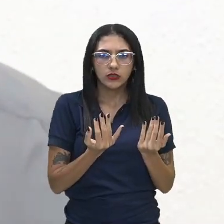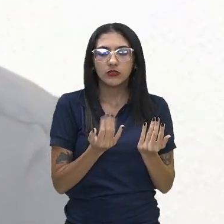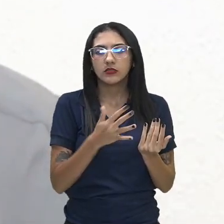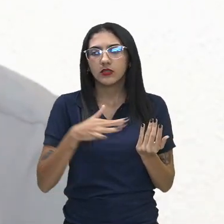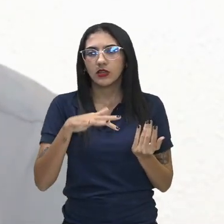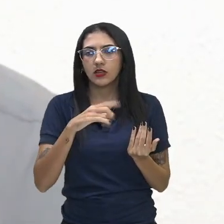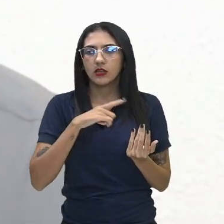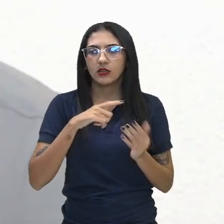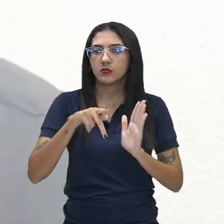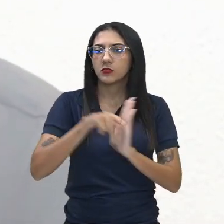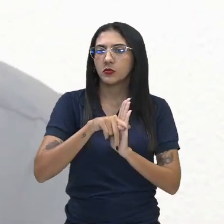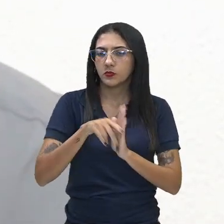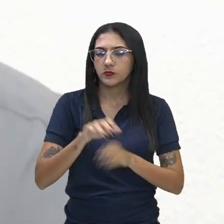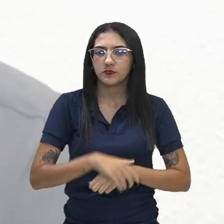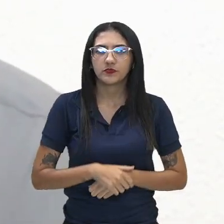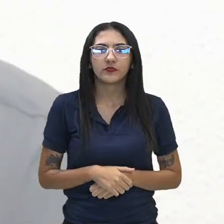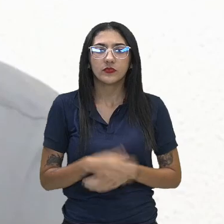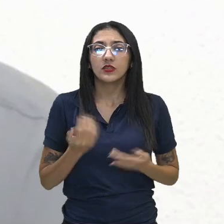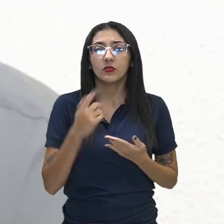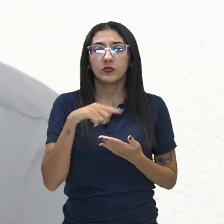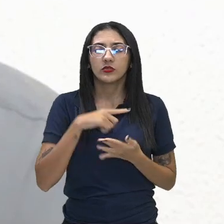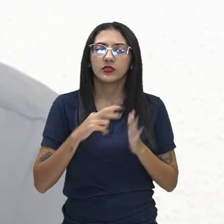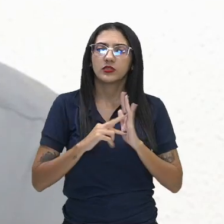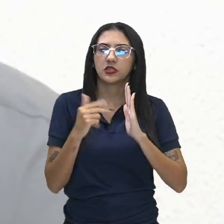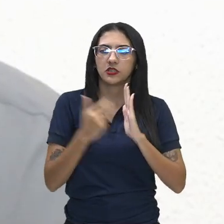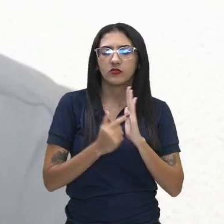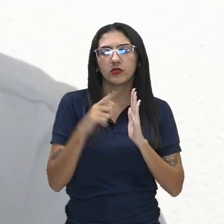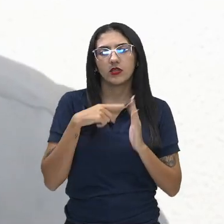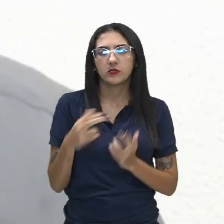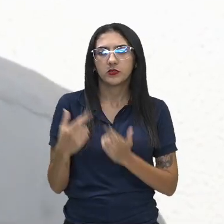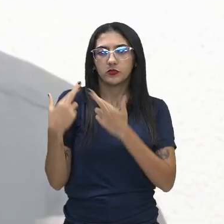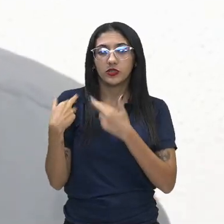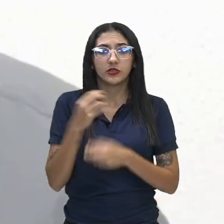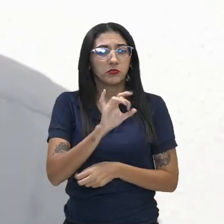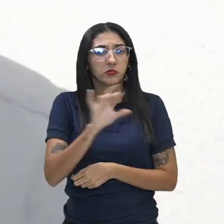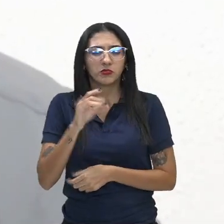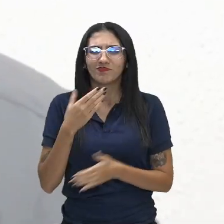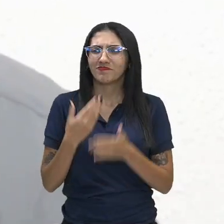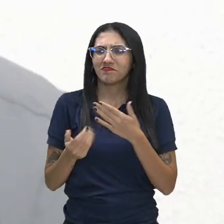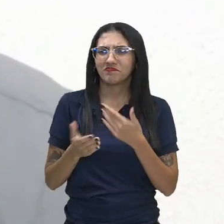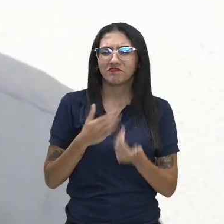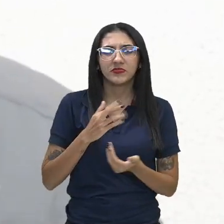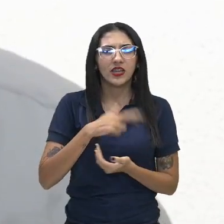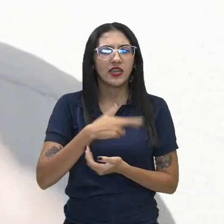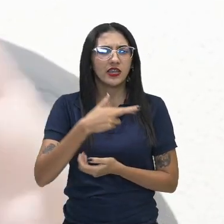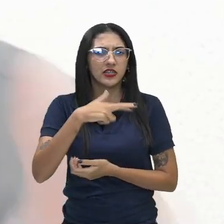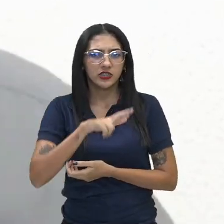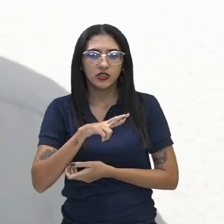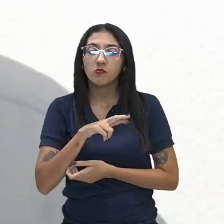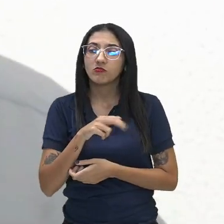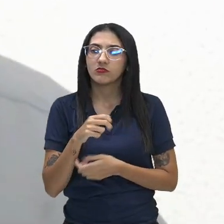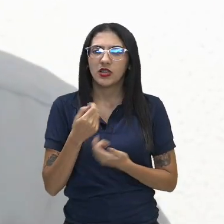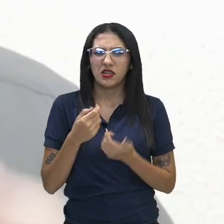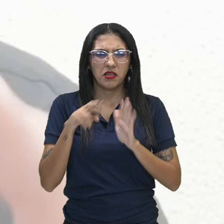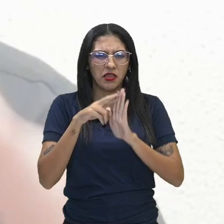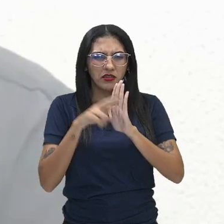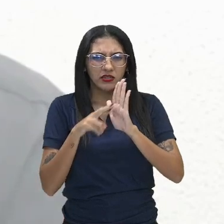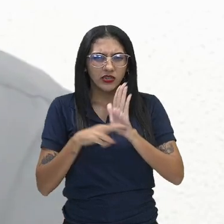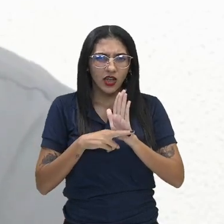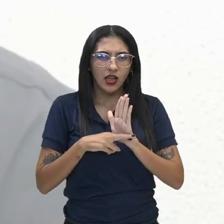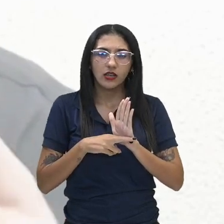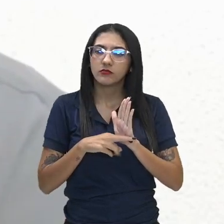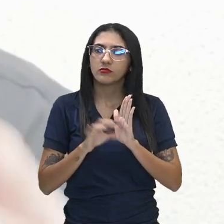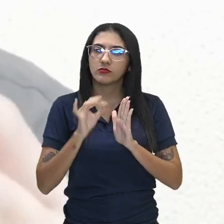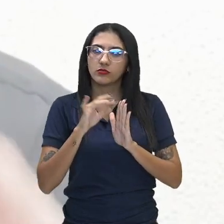desse espaço público. E nesse sentido, cabe a cada um de nós, independente da religião, seguir aquela regra de ouro. faças